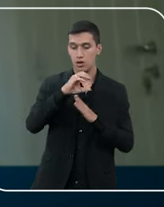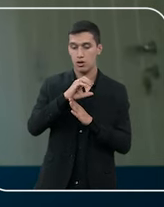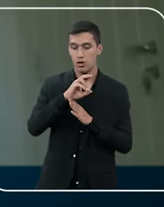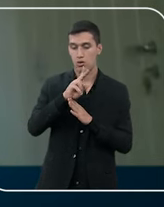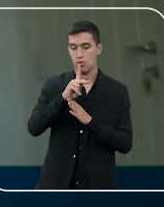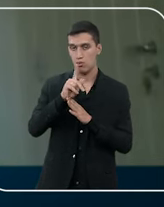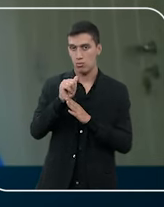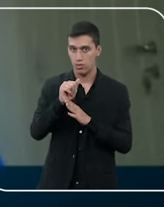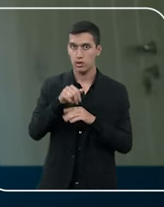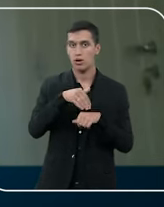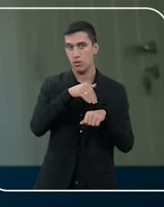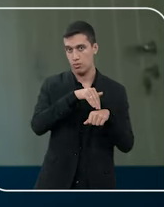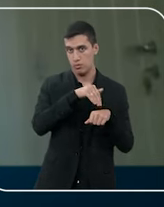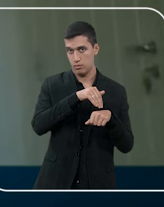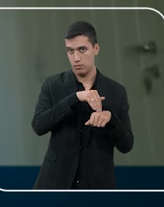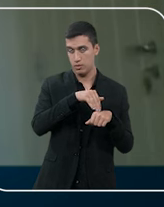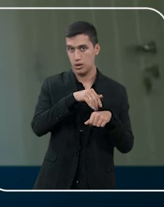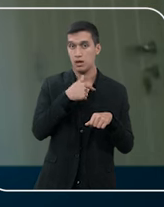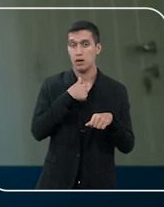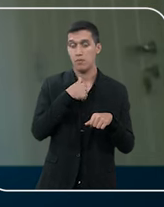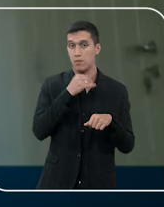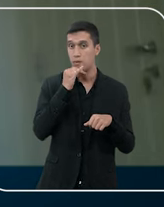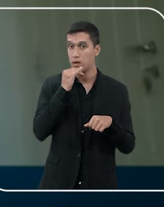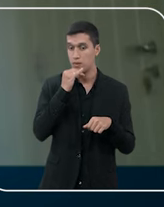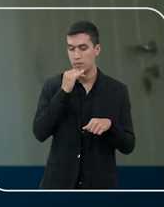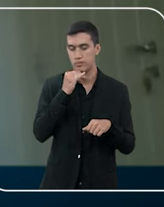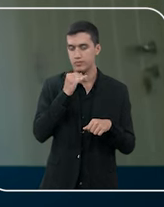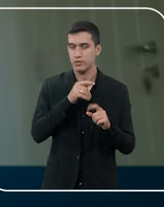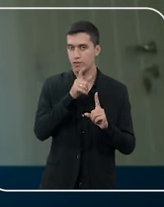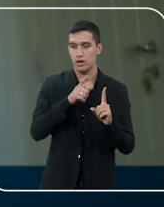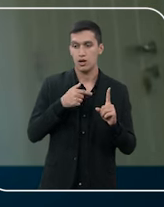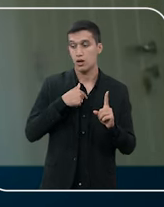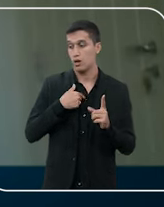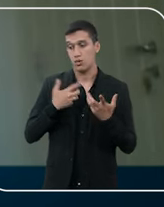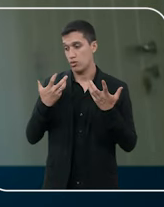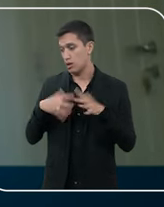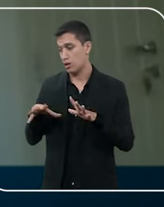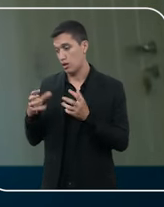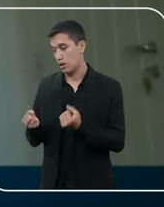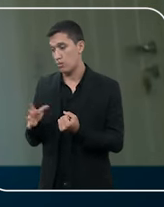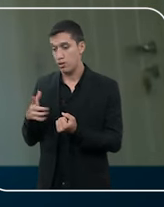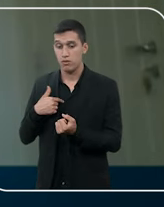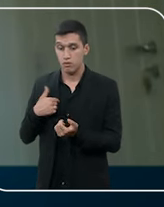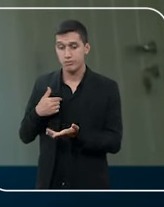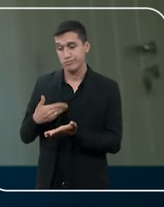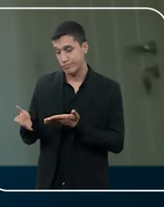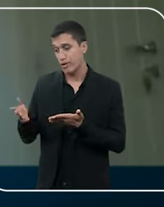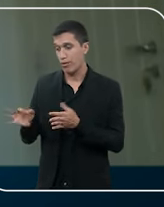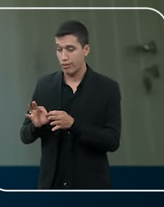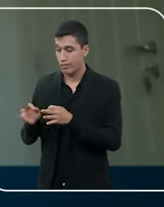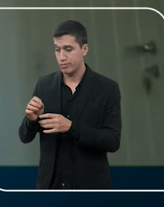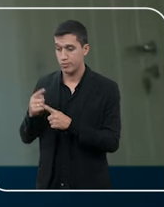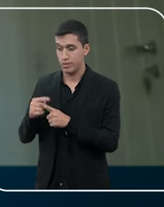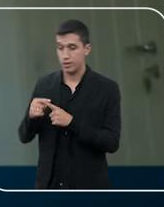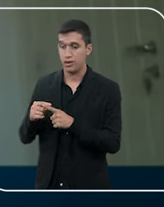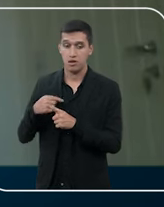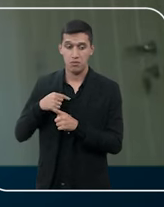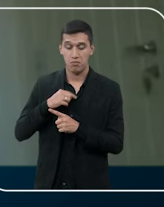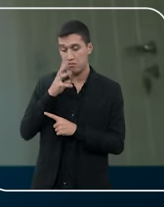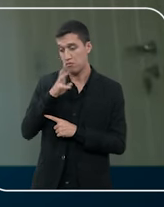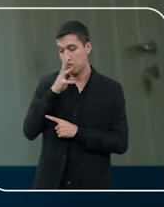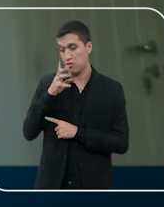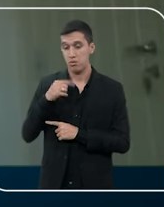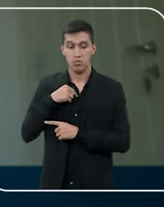quero produzir, mas eu vou assumir o risco aqui de produzir esse resultado. Ou porque eu agi de forma negligente, eu